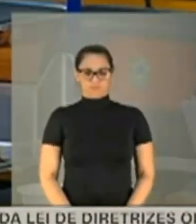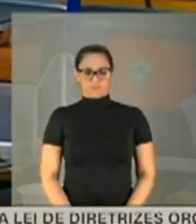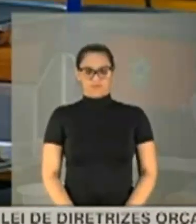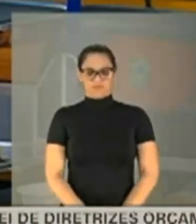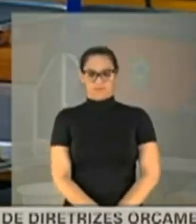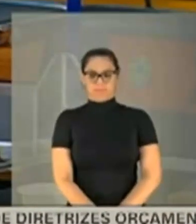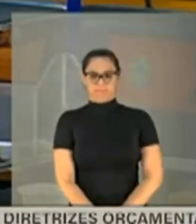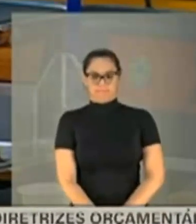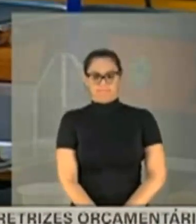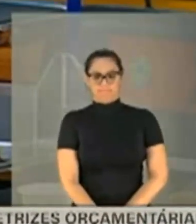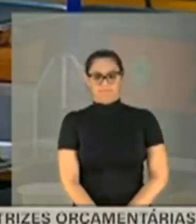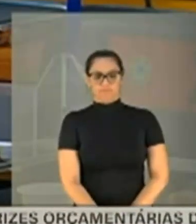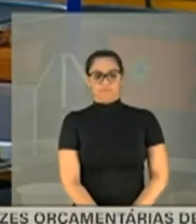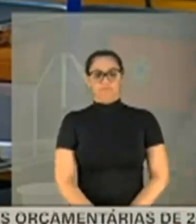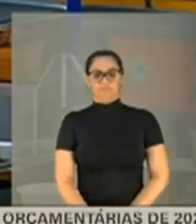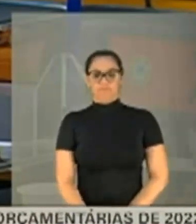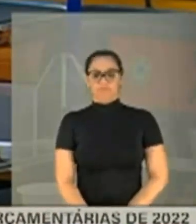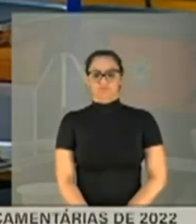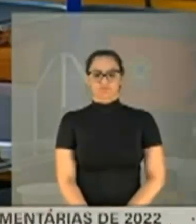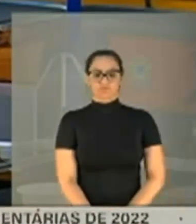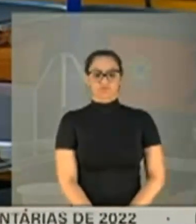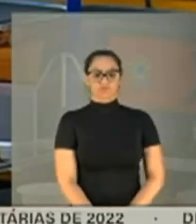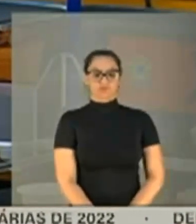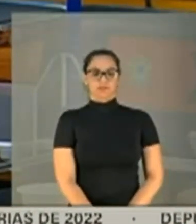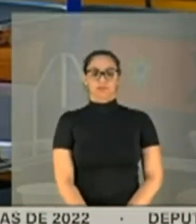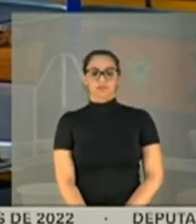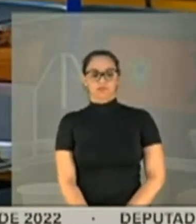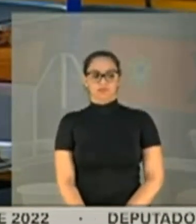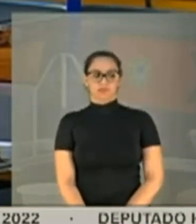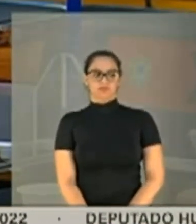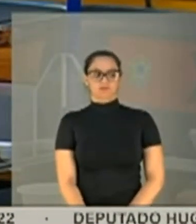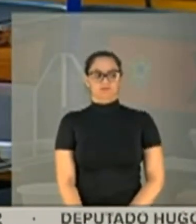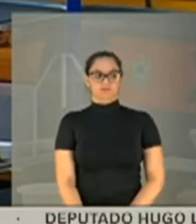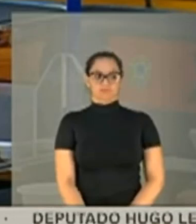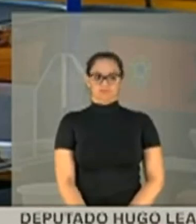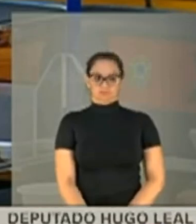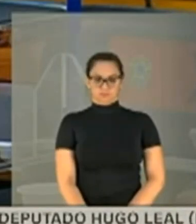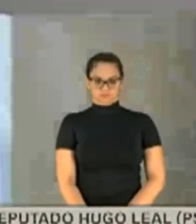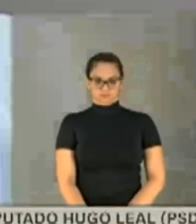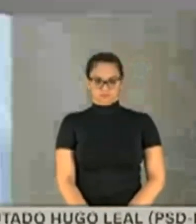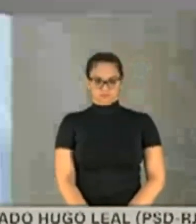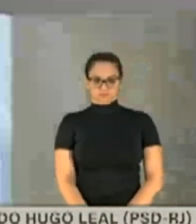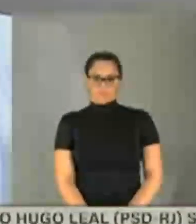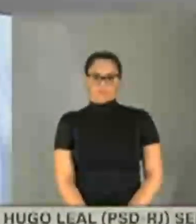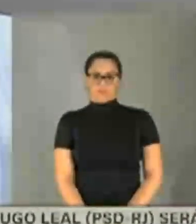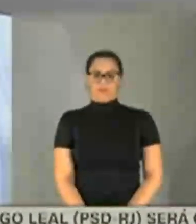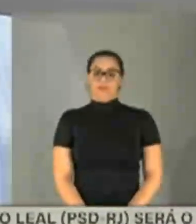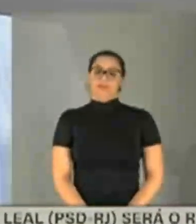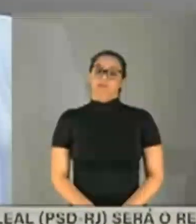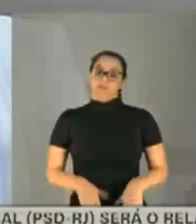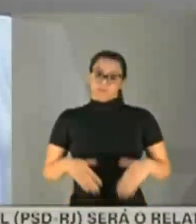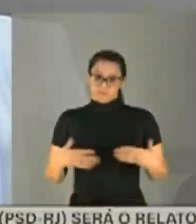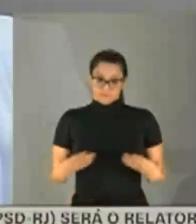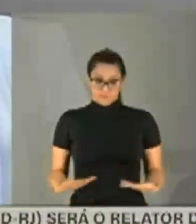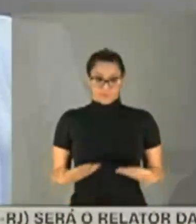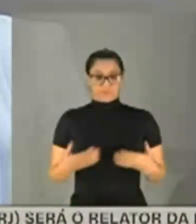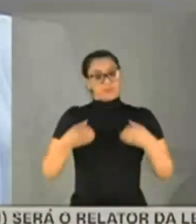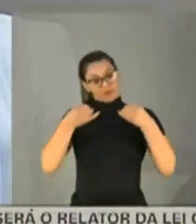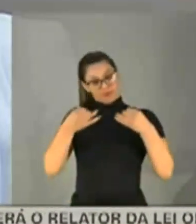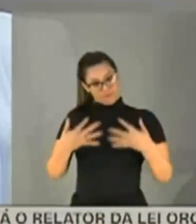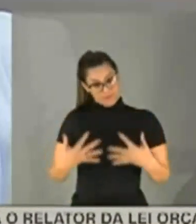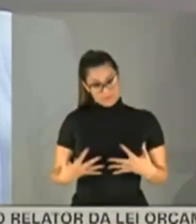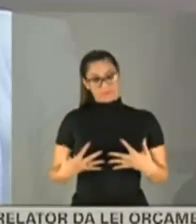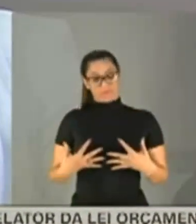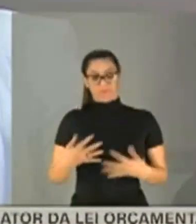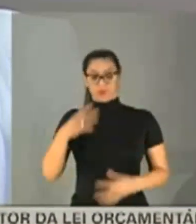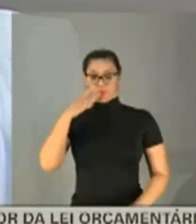A pressão era dele. Já respondeu. Bom, vamos lá. Eu fui